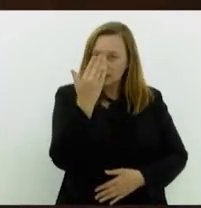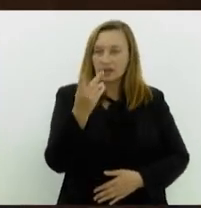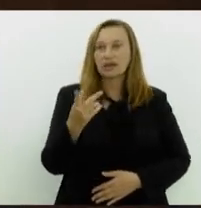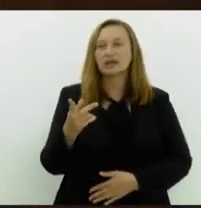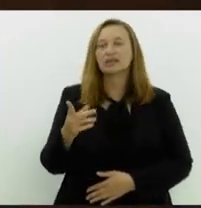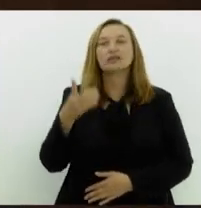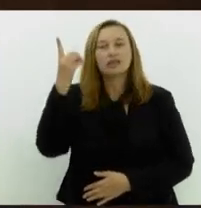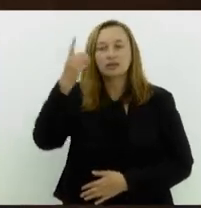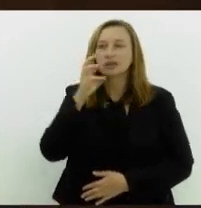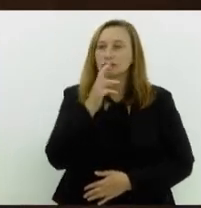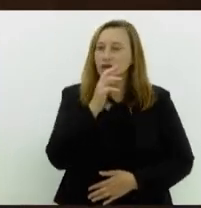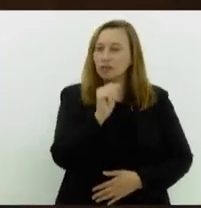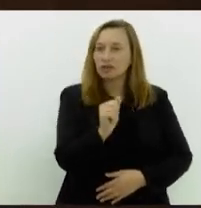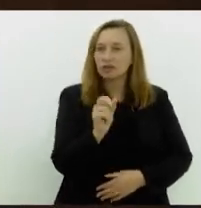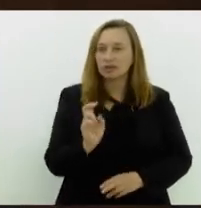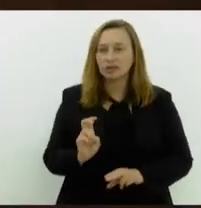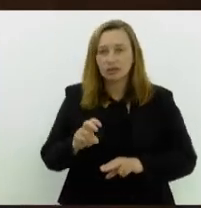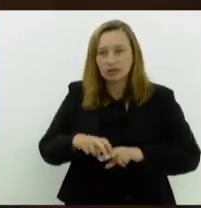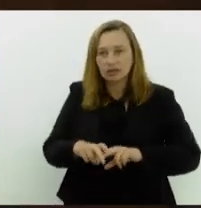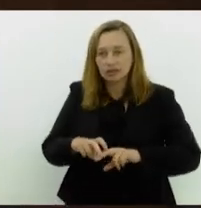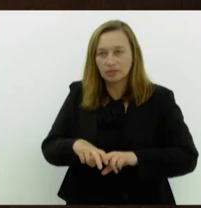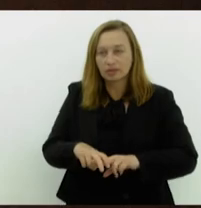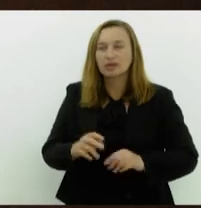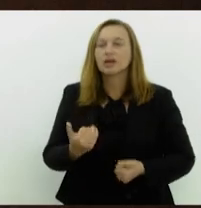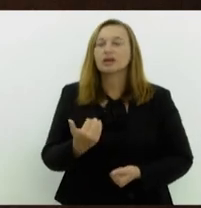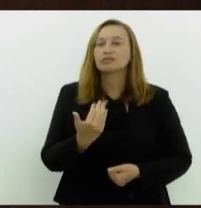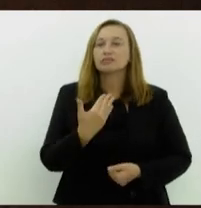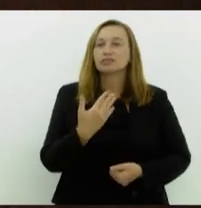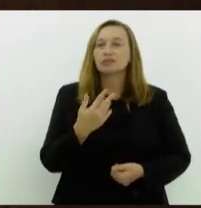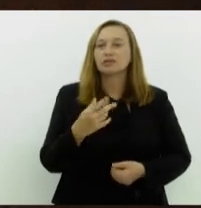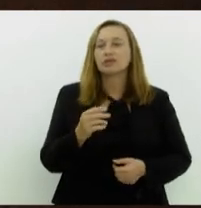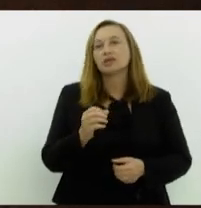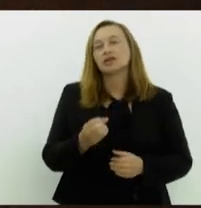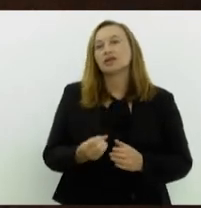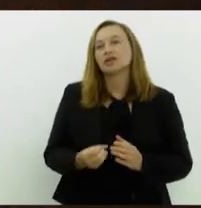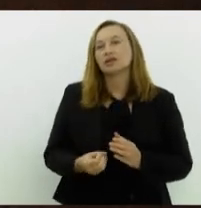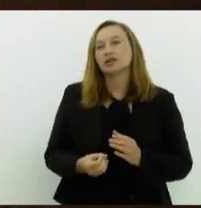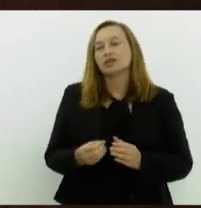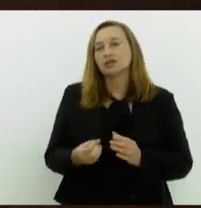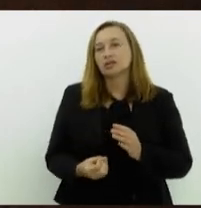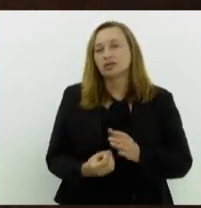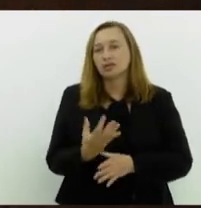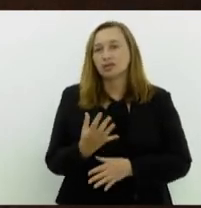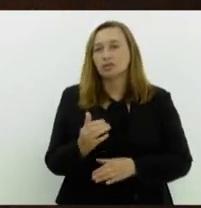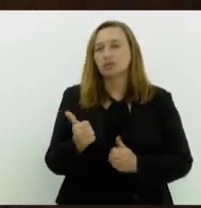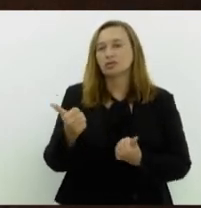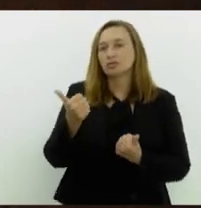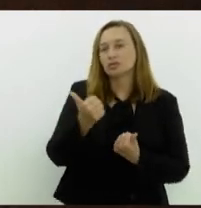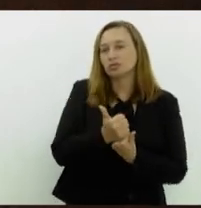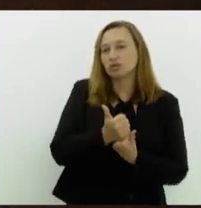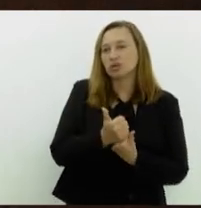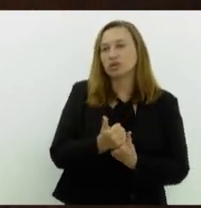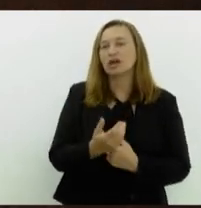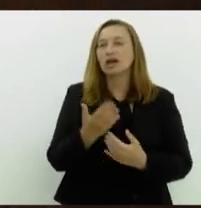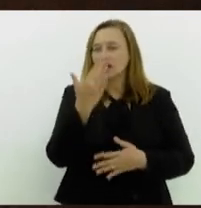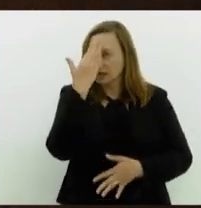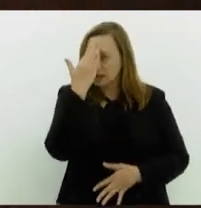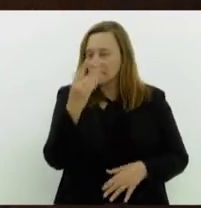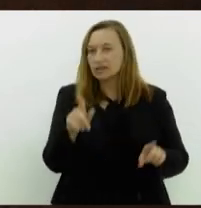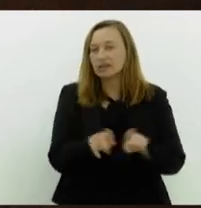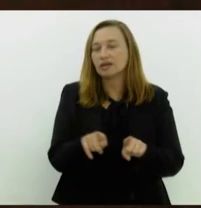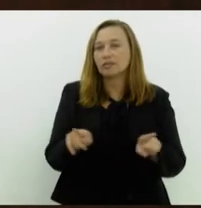aí na mesa, que foi quem fez o substitutivo. Queria agradecer também o